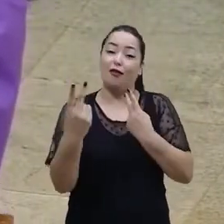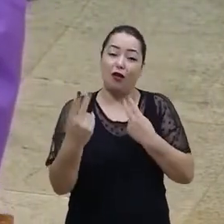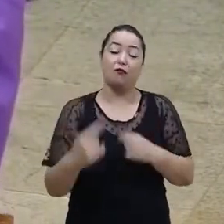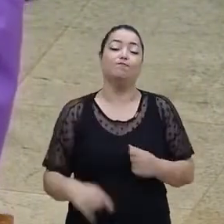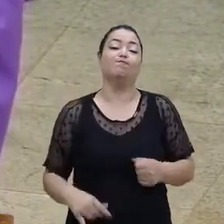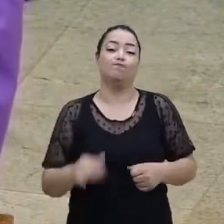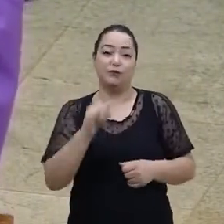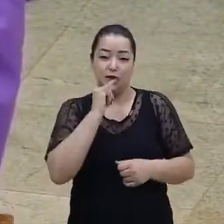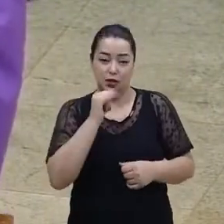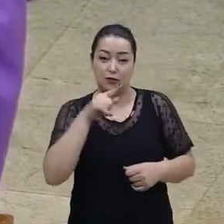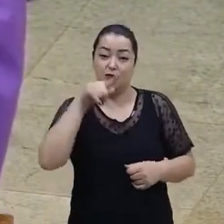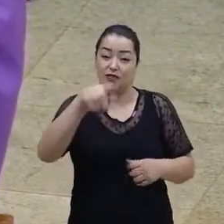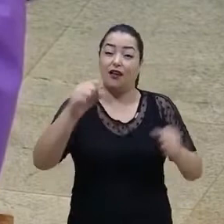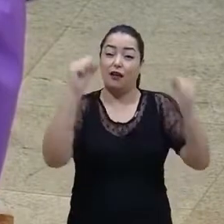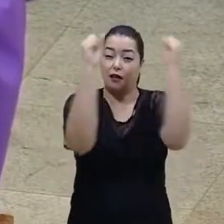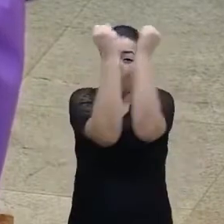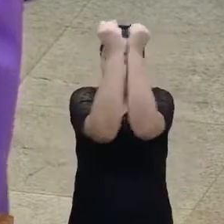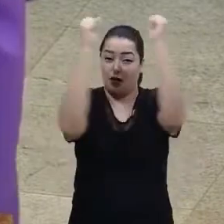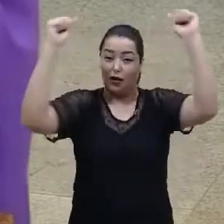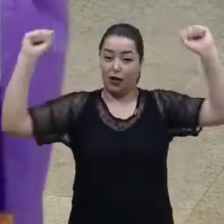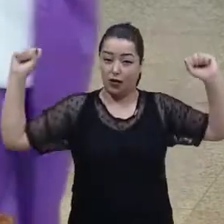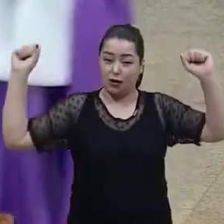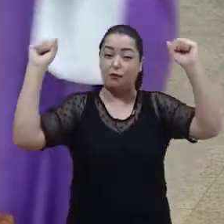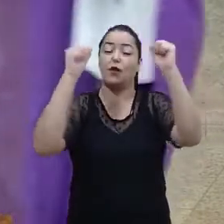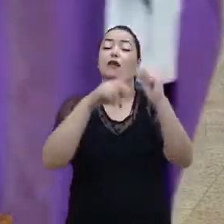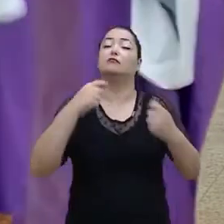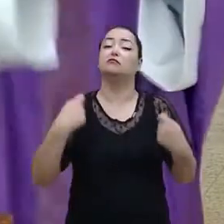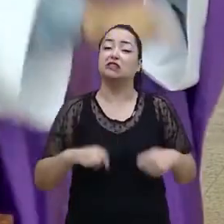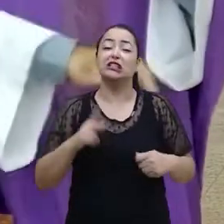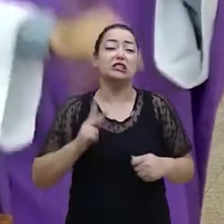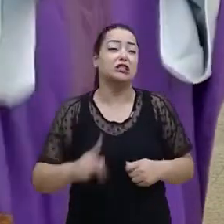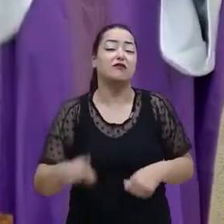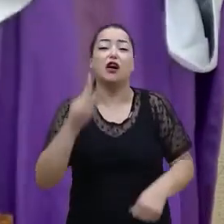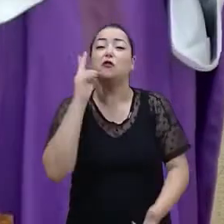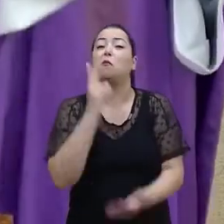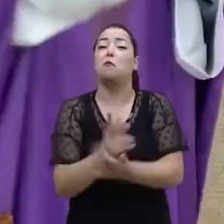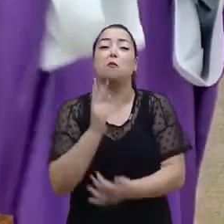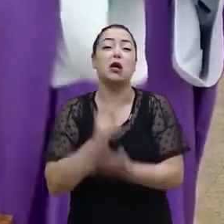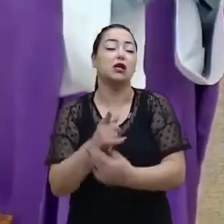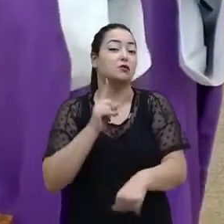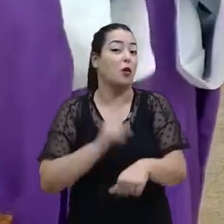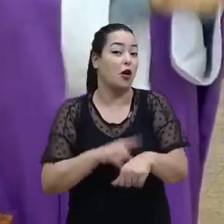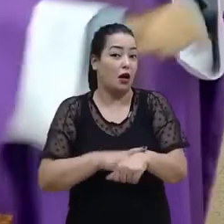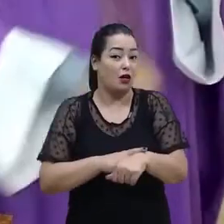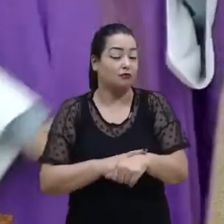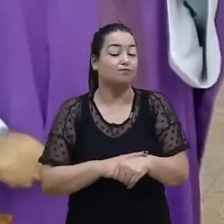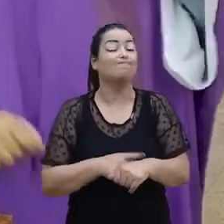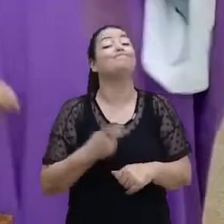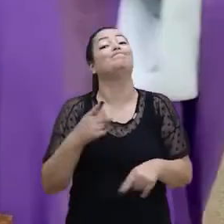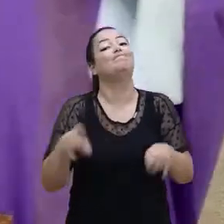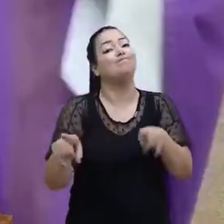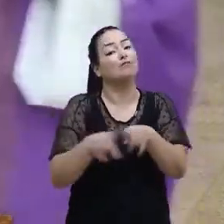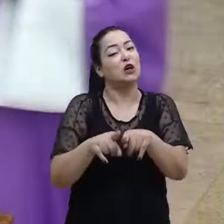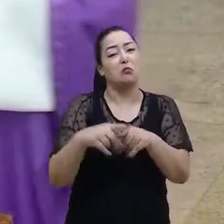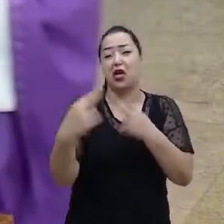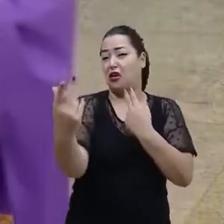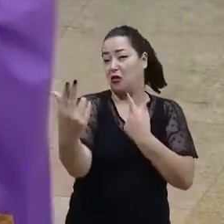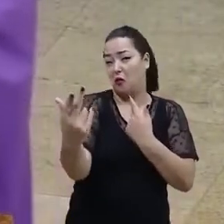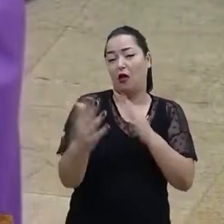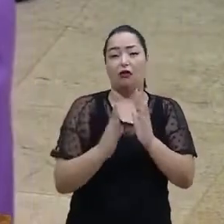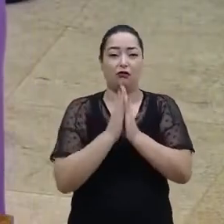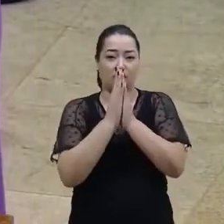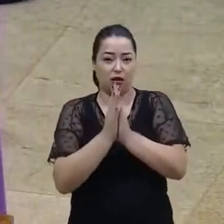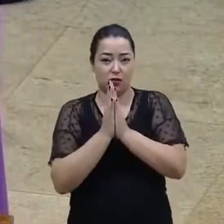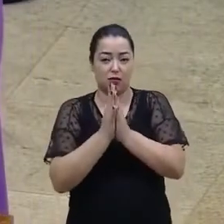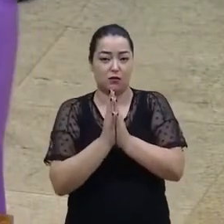naquele mesmo horário e fazer aquele tempo lá de exercício físico na vida espiritual é a mesma coisa você tem que definir um horário de oração no dia